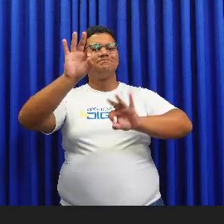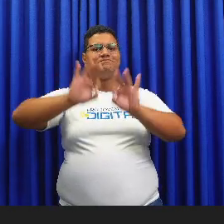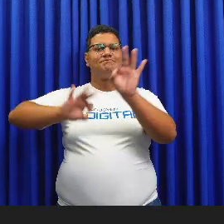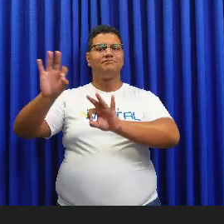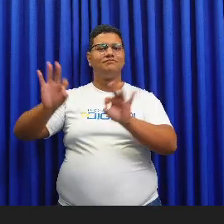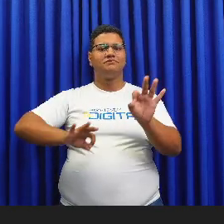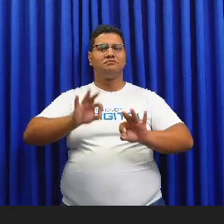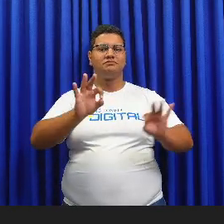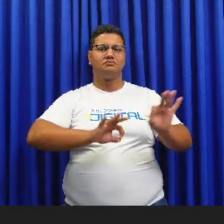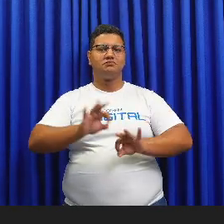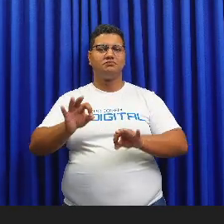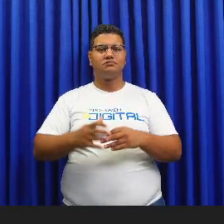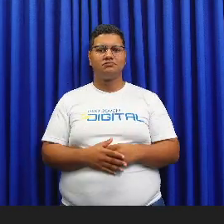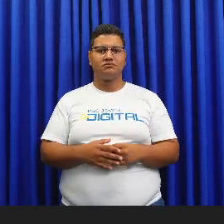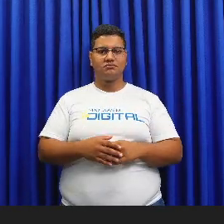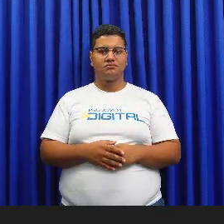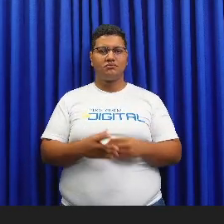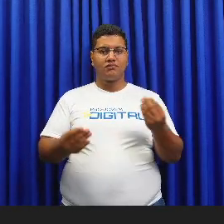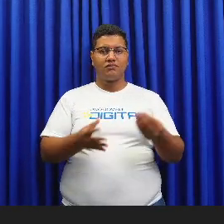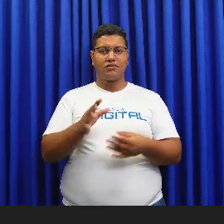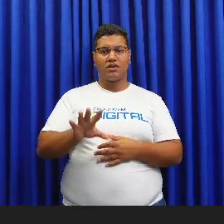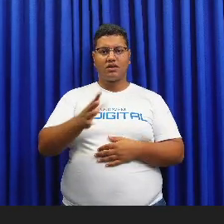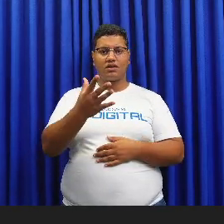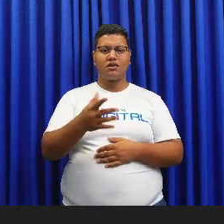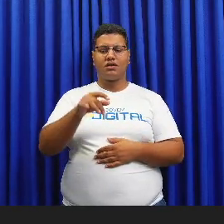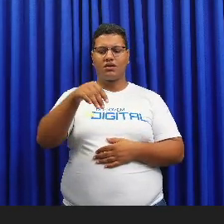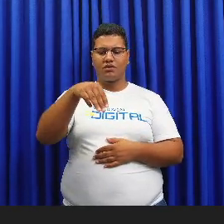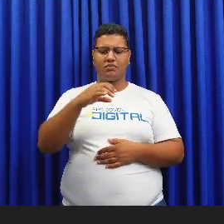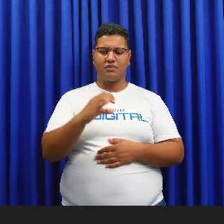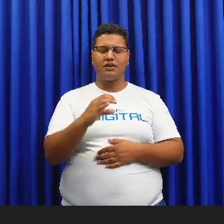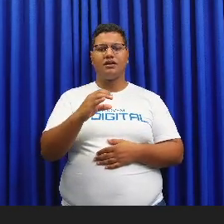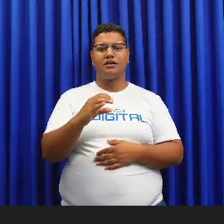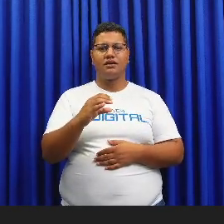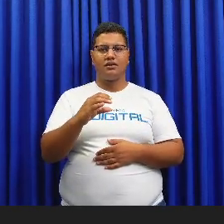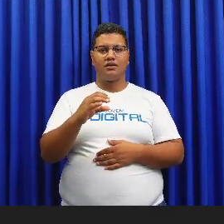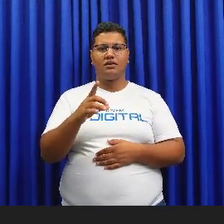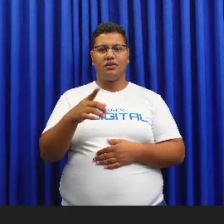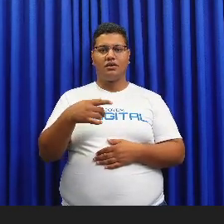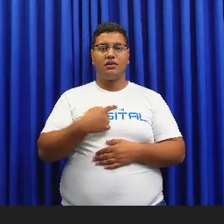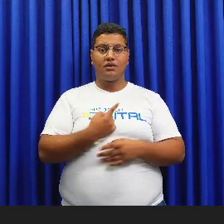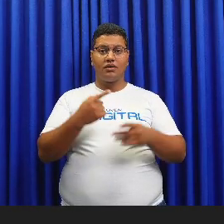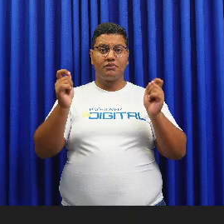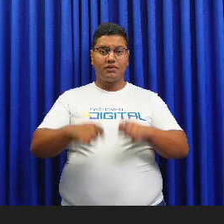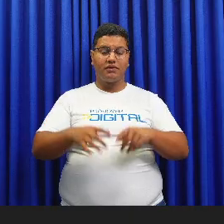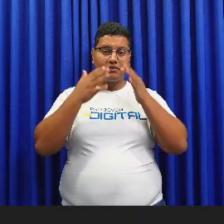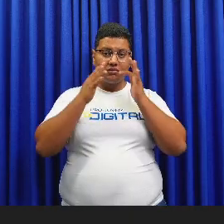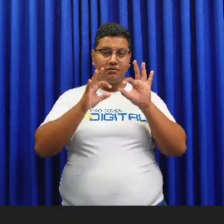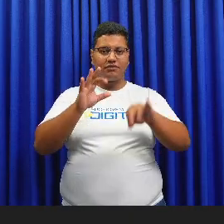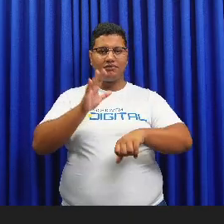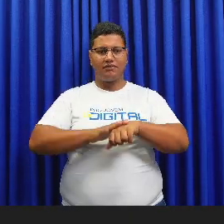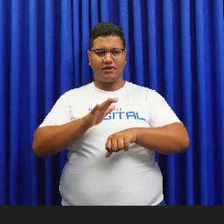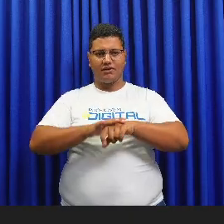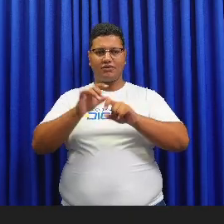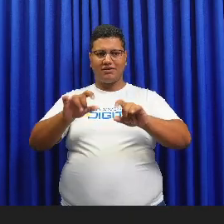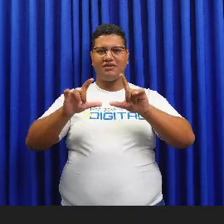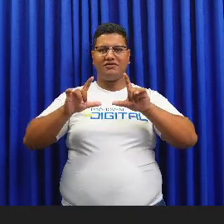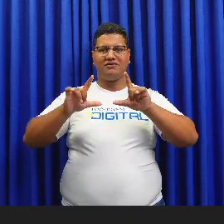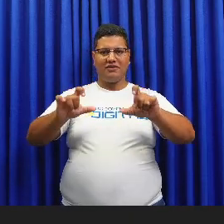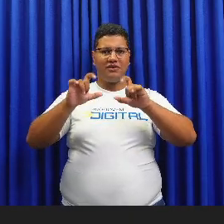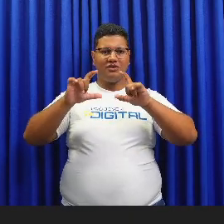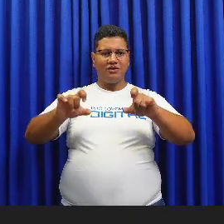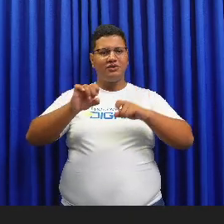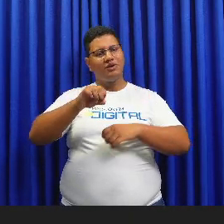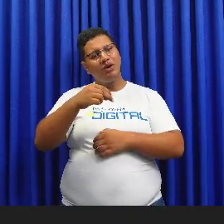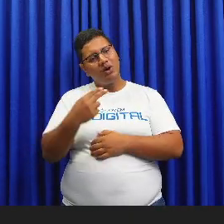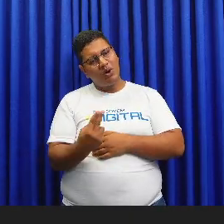organizacional, o Marcos, o MC vai poder ver o que a gente tem que fazer. A gente tem que ir tirar foto